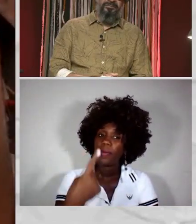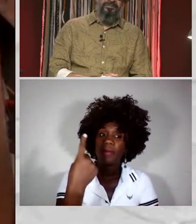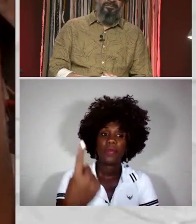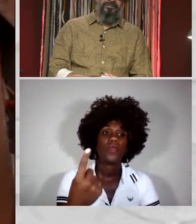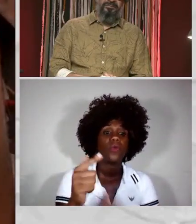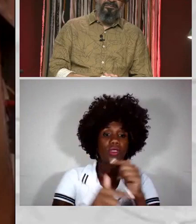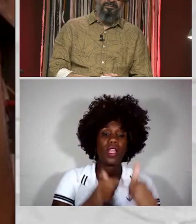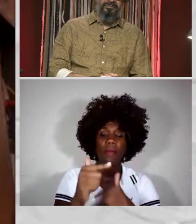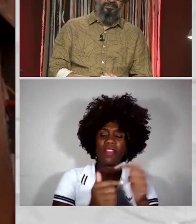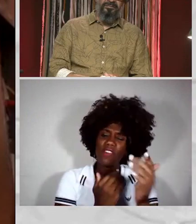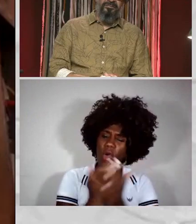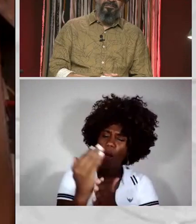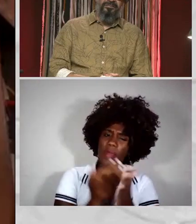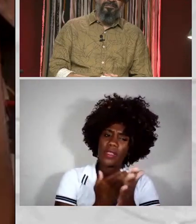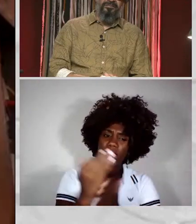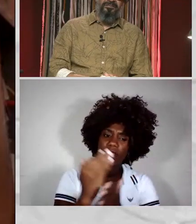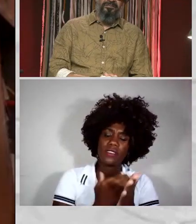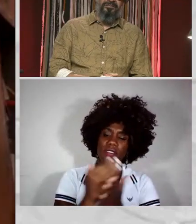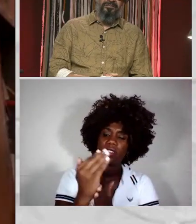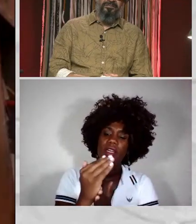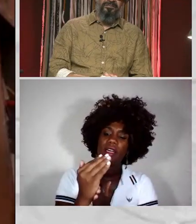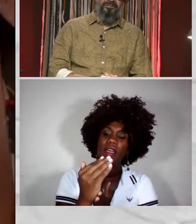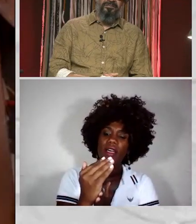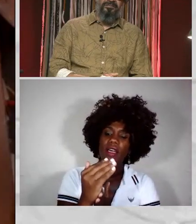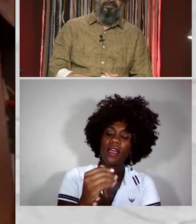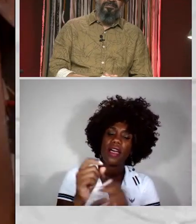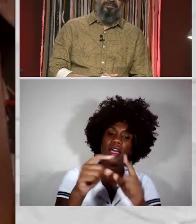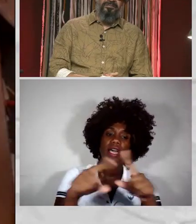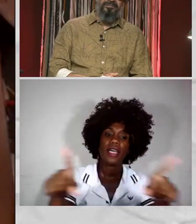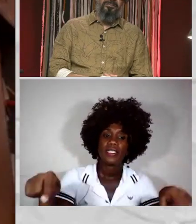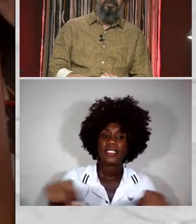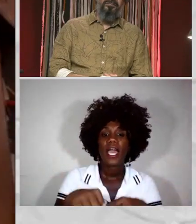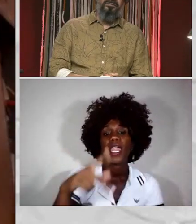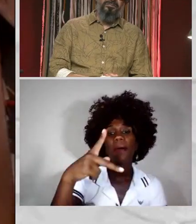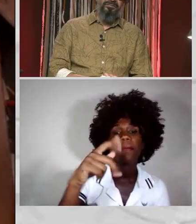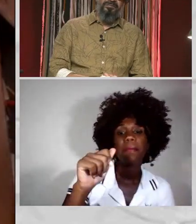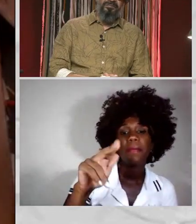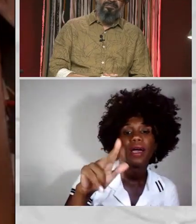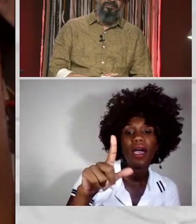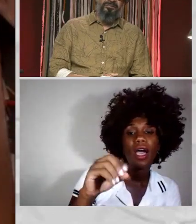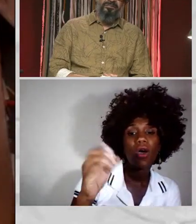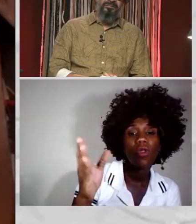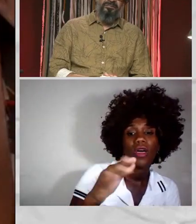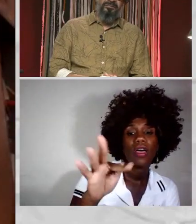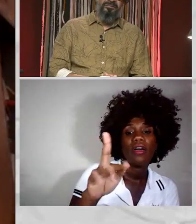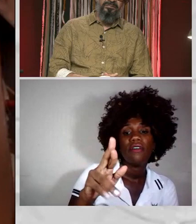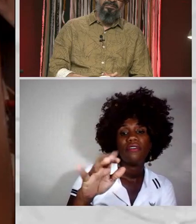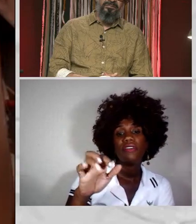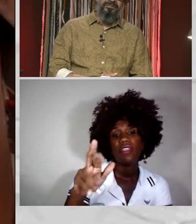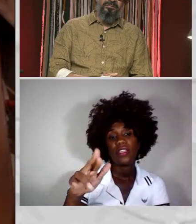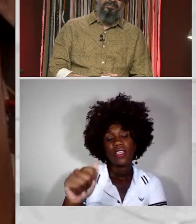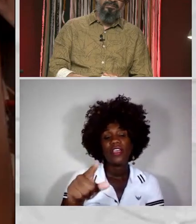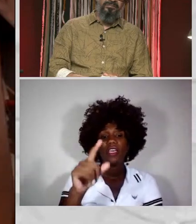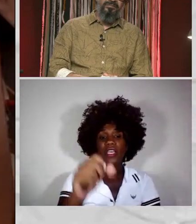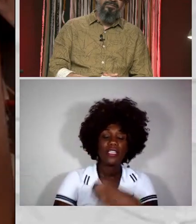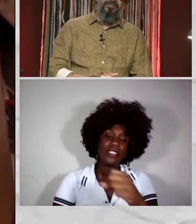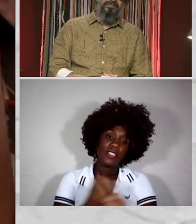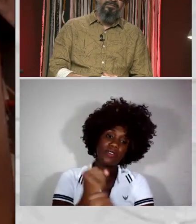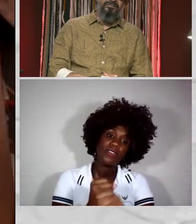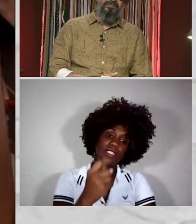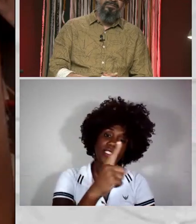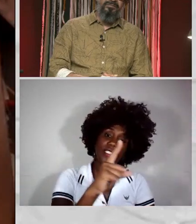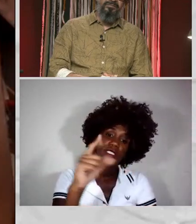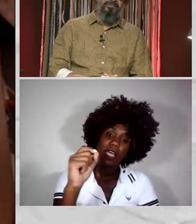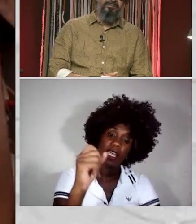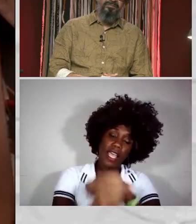gente já vai começar inaugurando a sala Paulo Freire, porque este ano o educador Paulo Freire faria 100